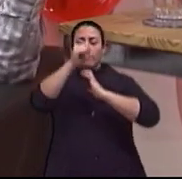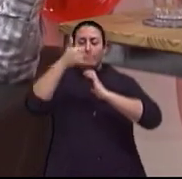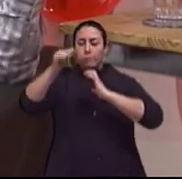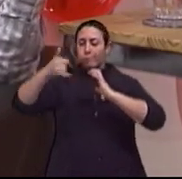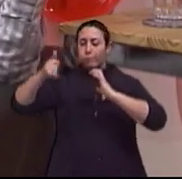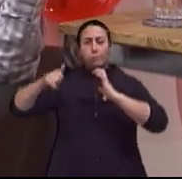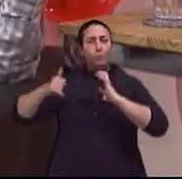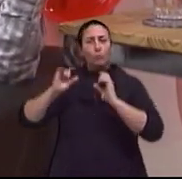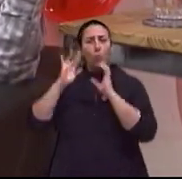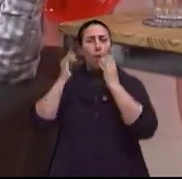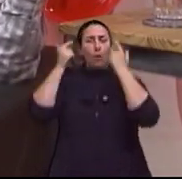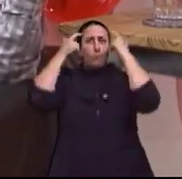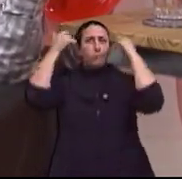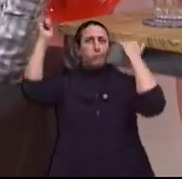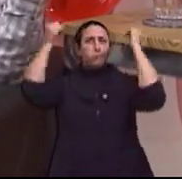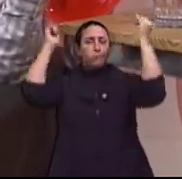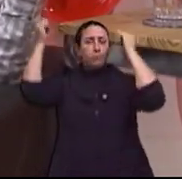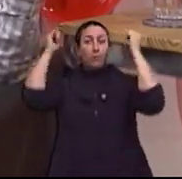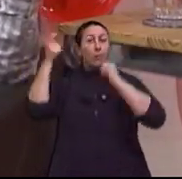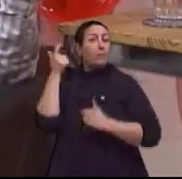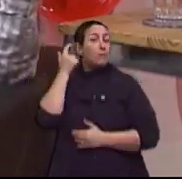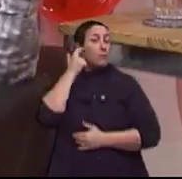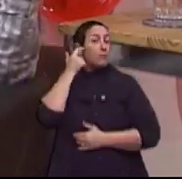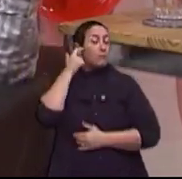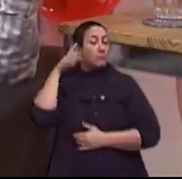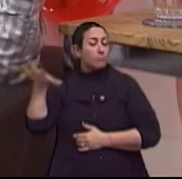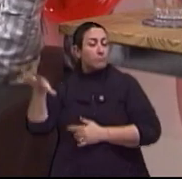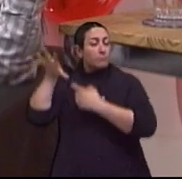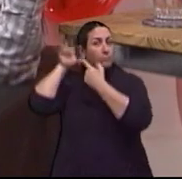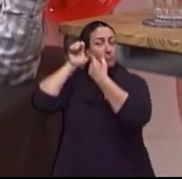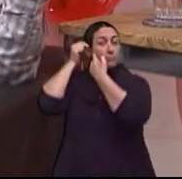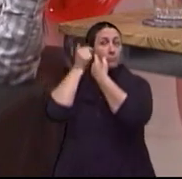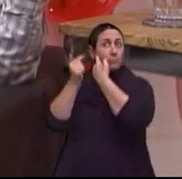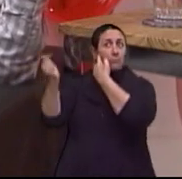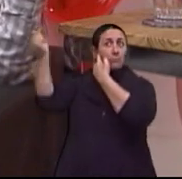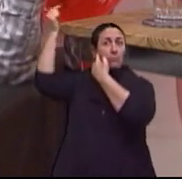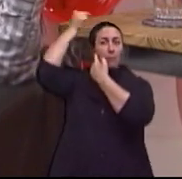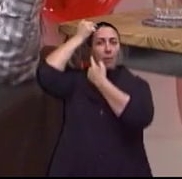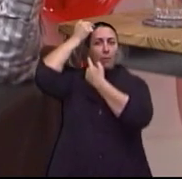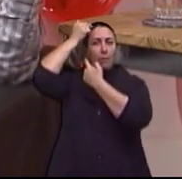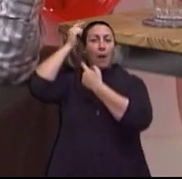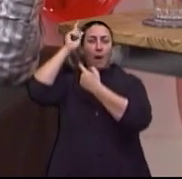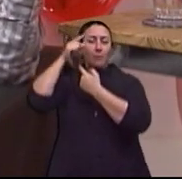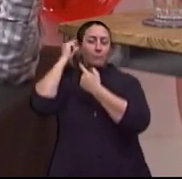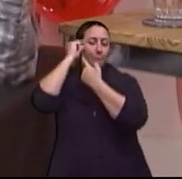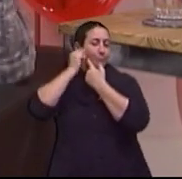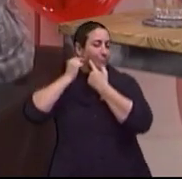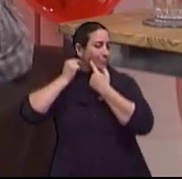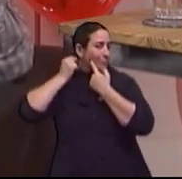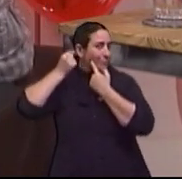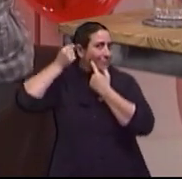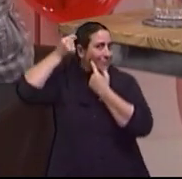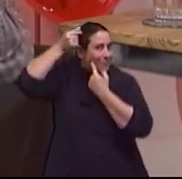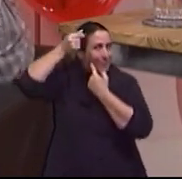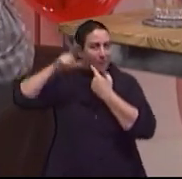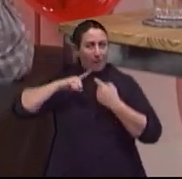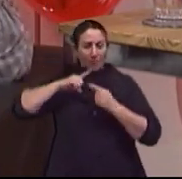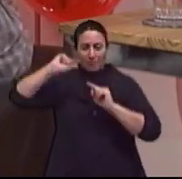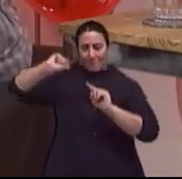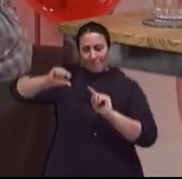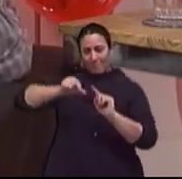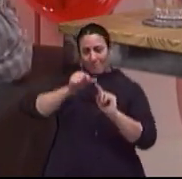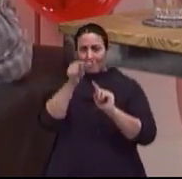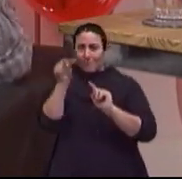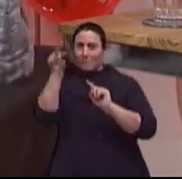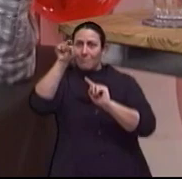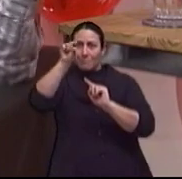uma onda mecânica que vai entrar lá no conduto auditivo então desde o Pavilhão auricular nós já temos uma amplificação dos sons